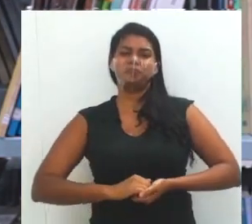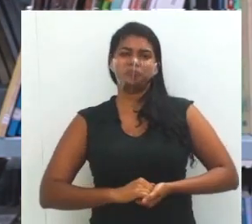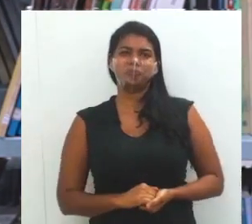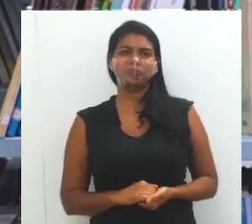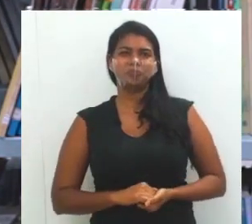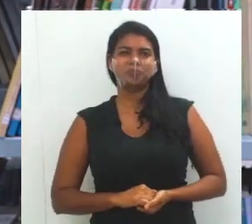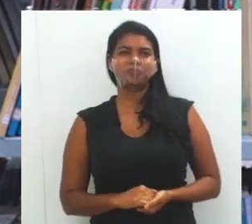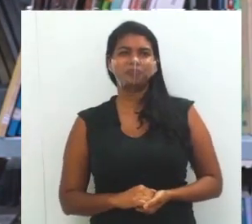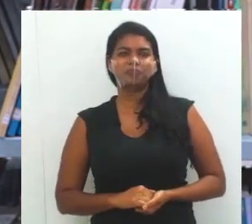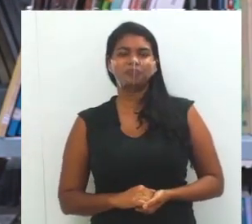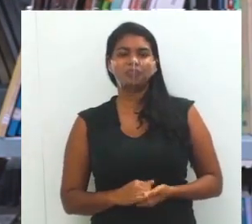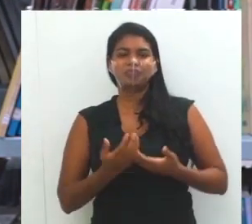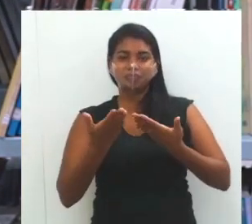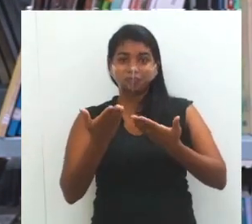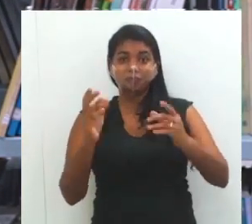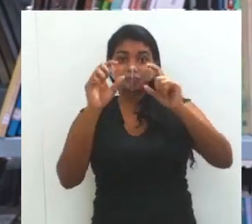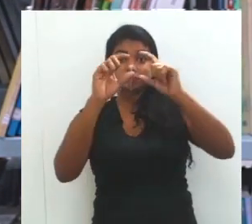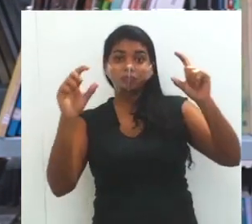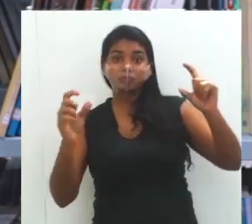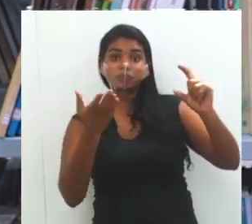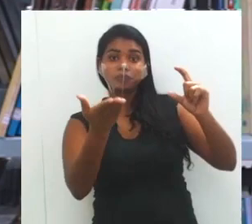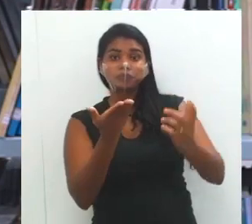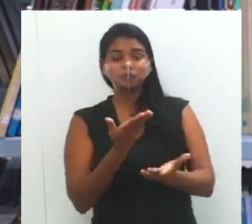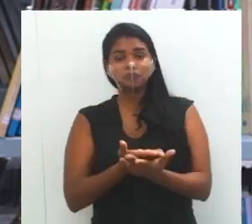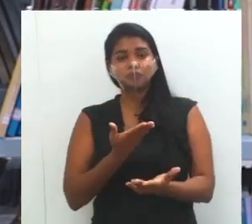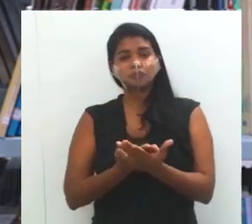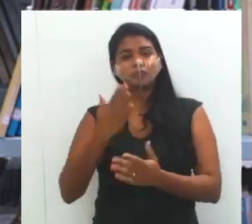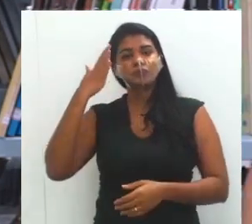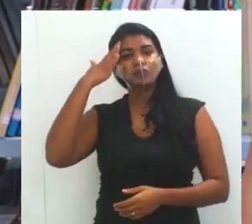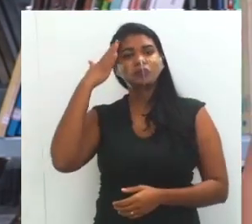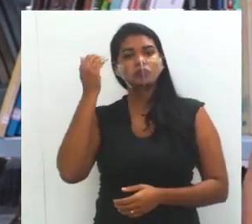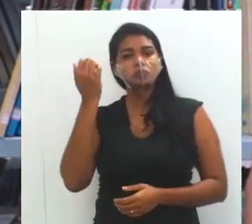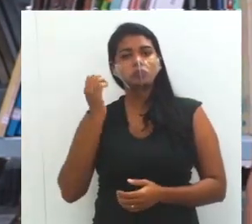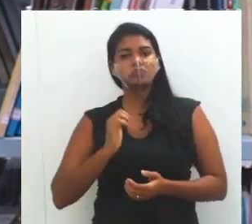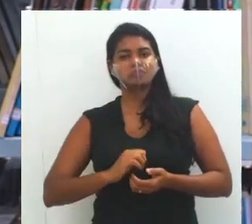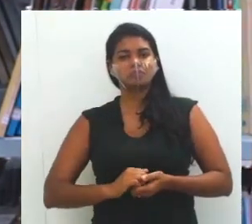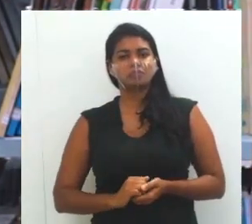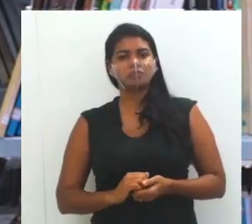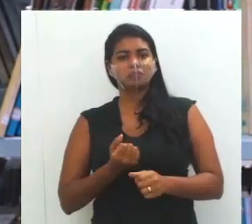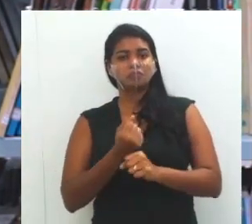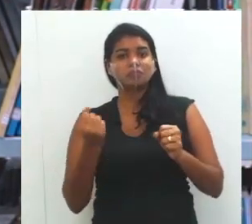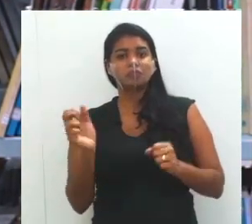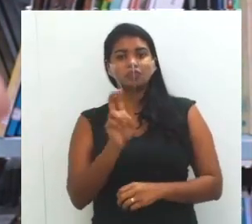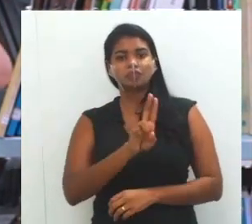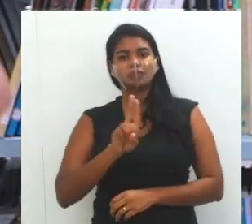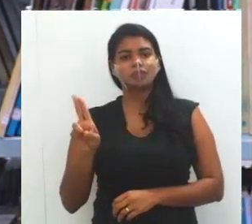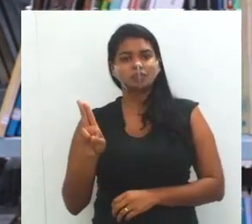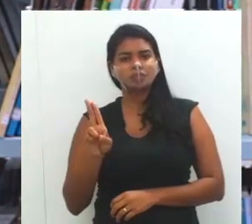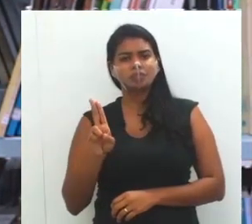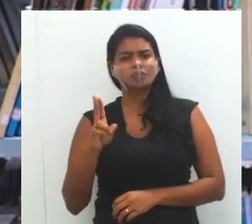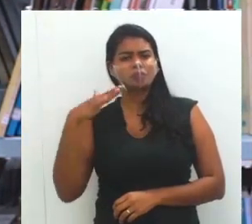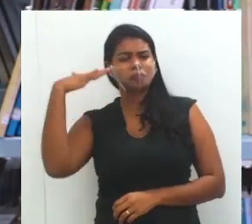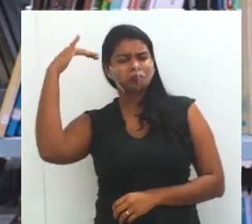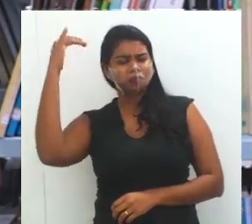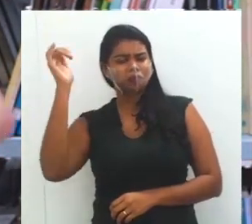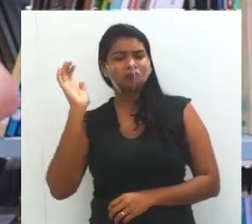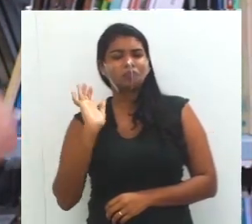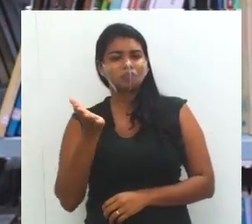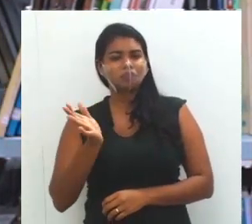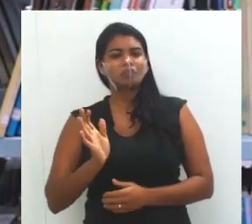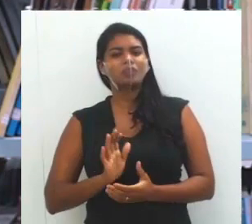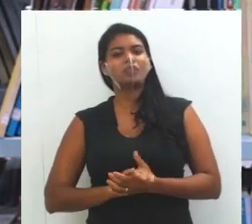terra. Nós colocamos esses versos para que vocês, estudantes, saibam que mesmo sendo um grande nome, um nome nacionalmente